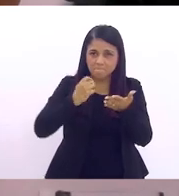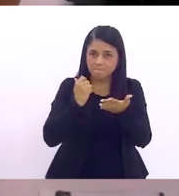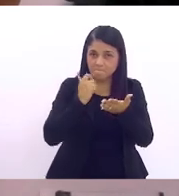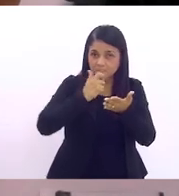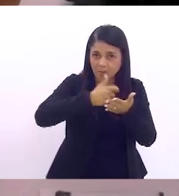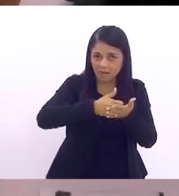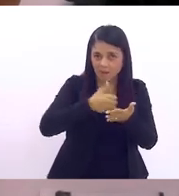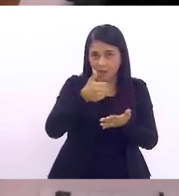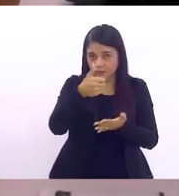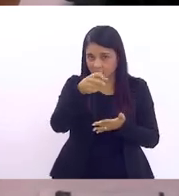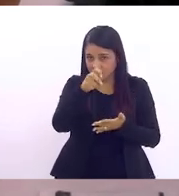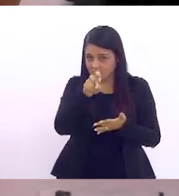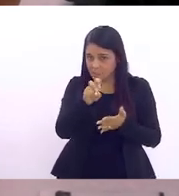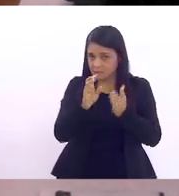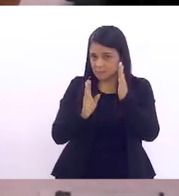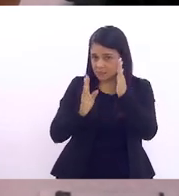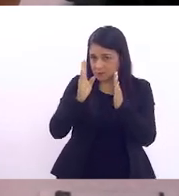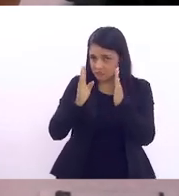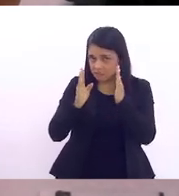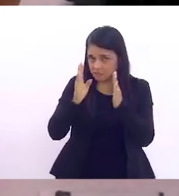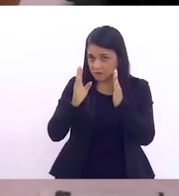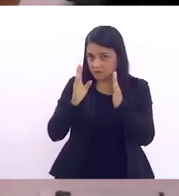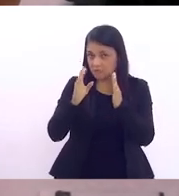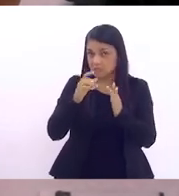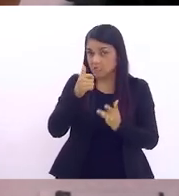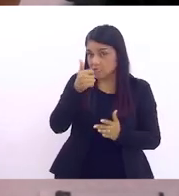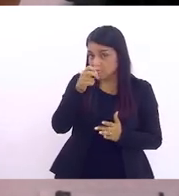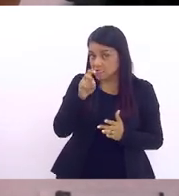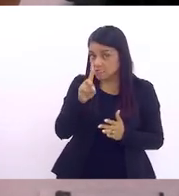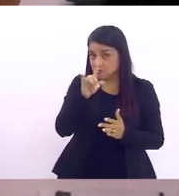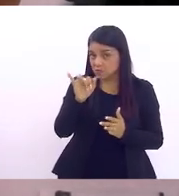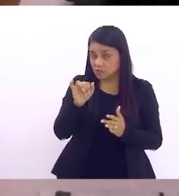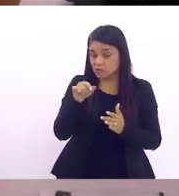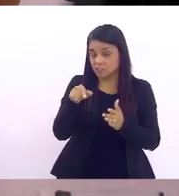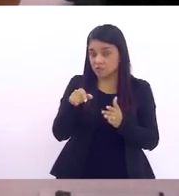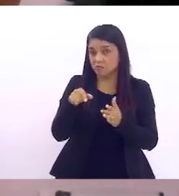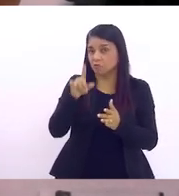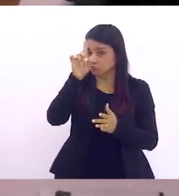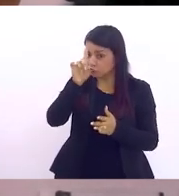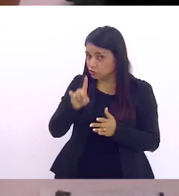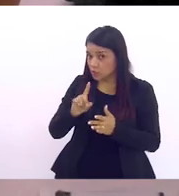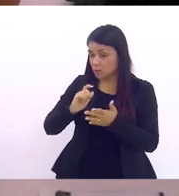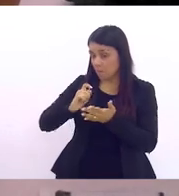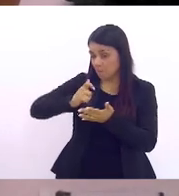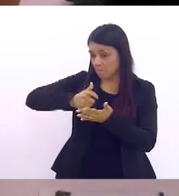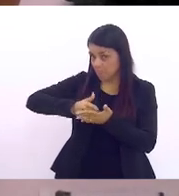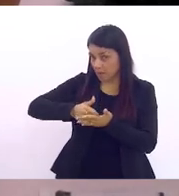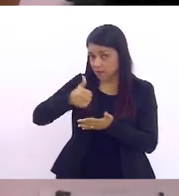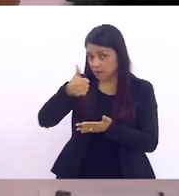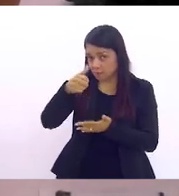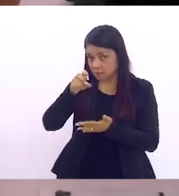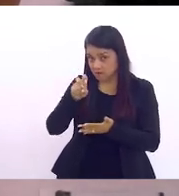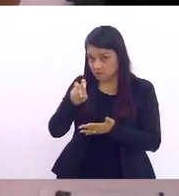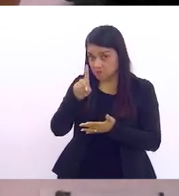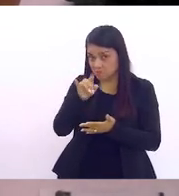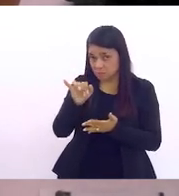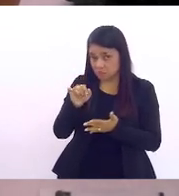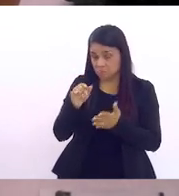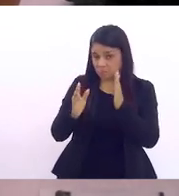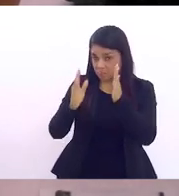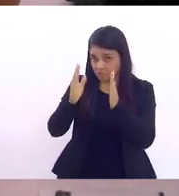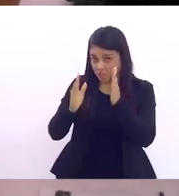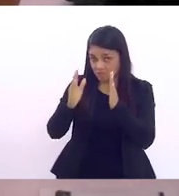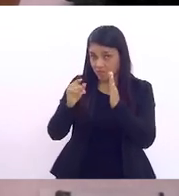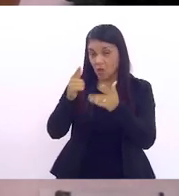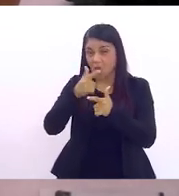pagar mesmo se ela tiver tentando pagar no 15º dia que é o direito dela de fazer o pagamento se ela tiver algum problema